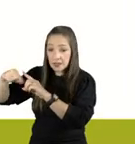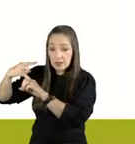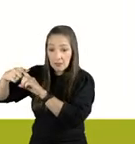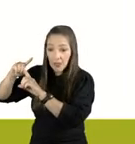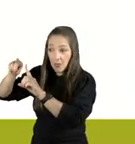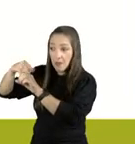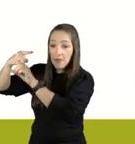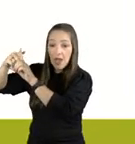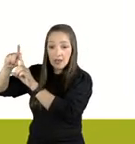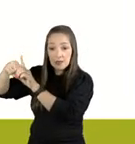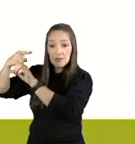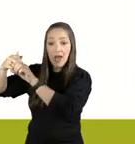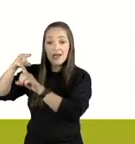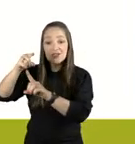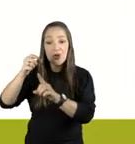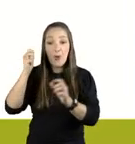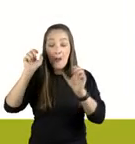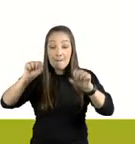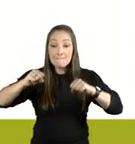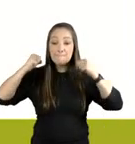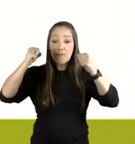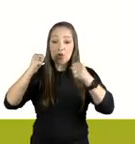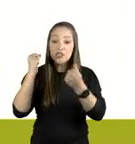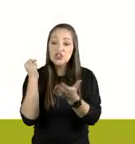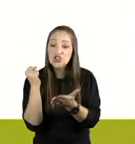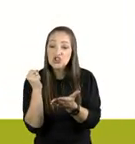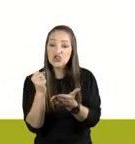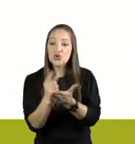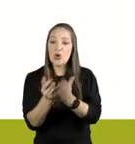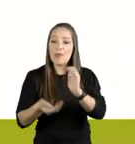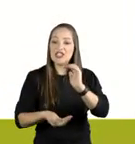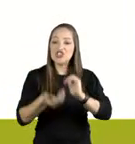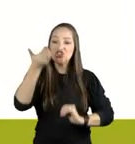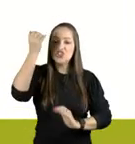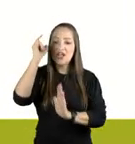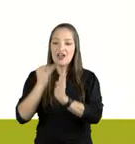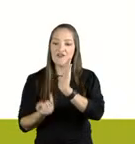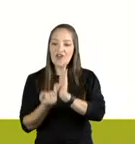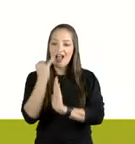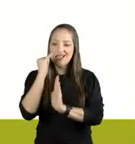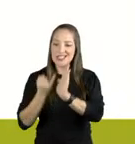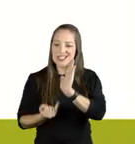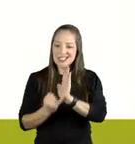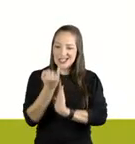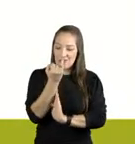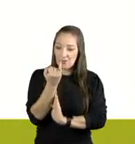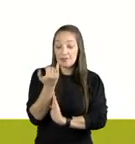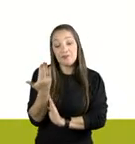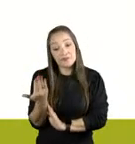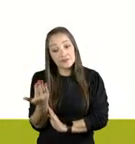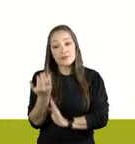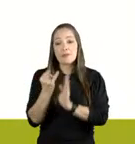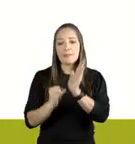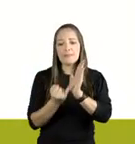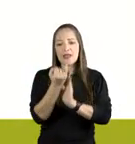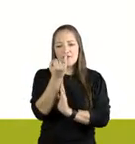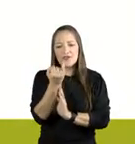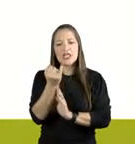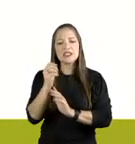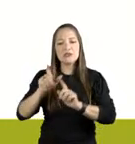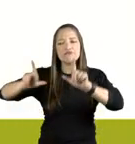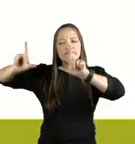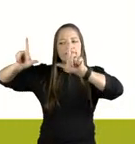compra? É tirando a inflação. Né? Então, a inflação é algo que a gente vê nos jornais, é